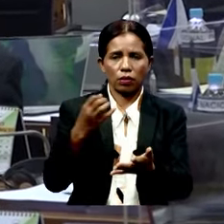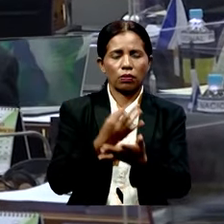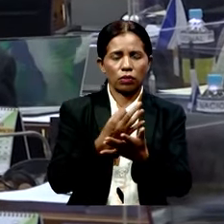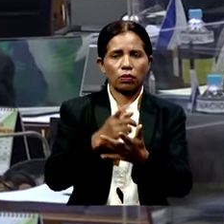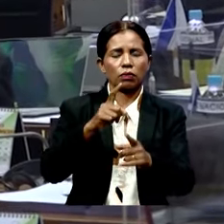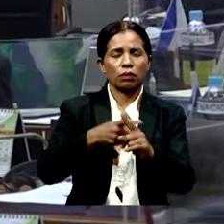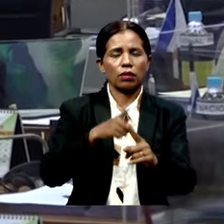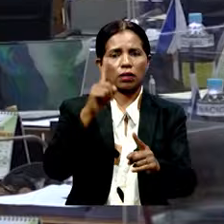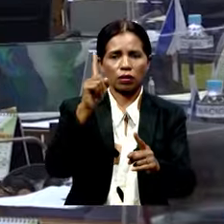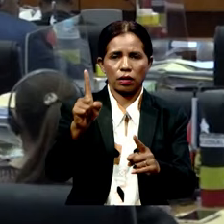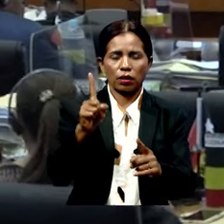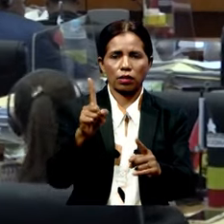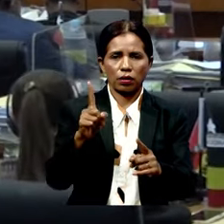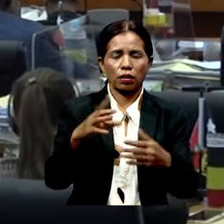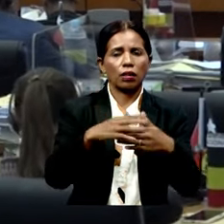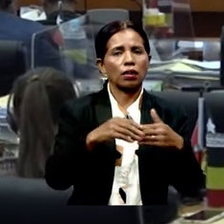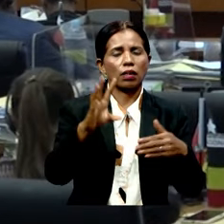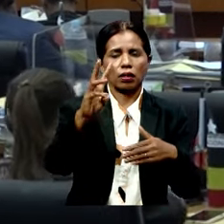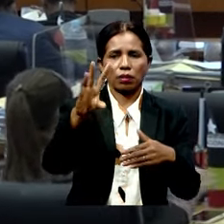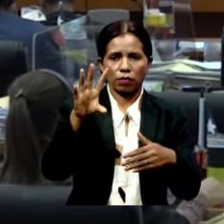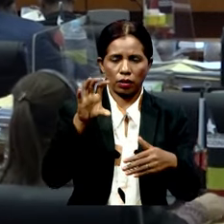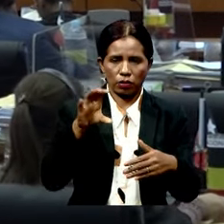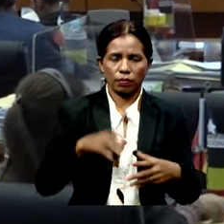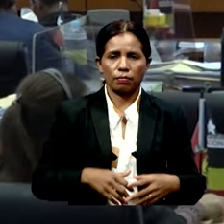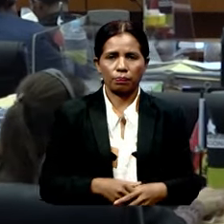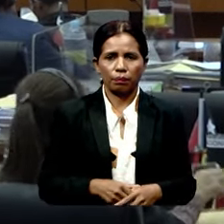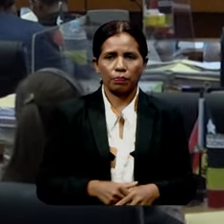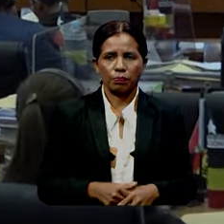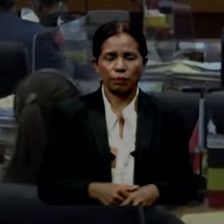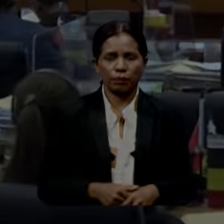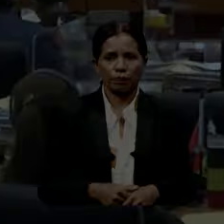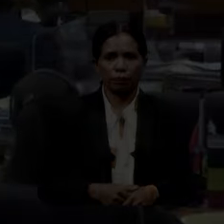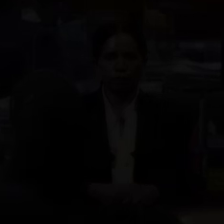fulan dólar americano a tu sten. Celina Lopes, Agustino da Costa, GMN.